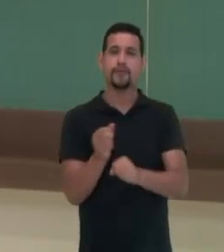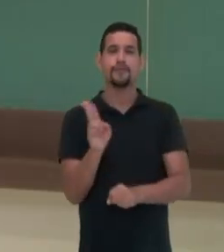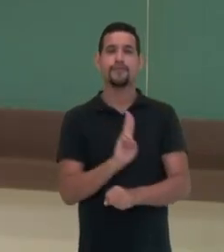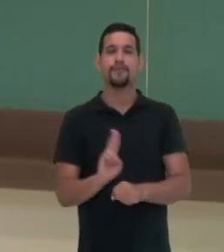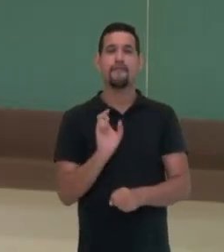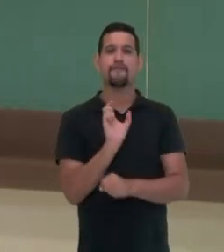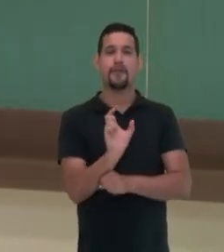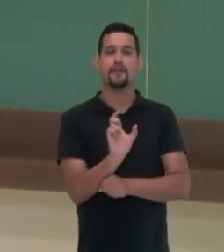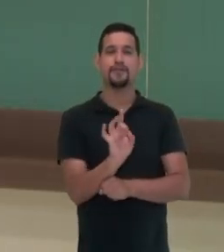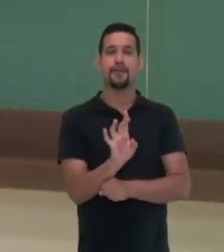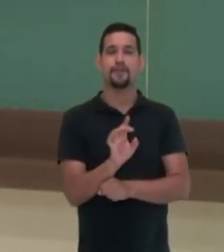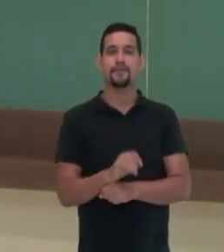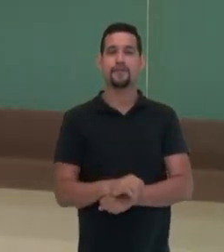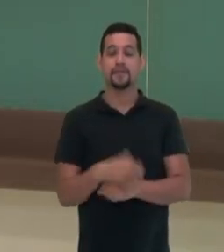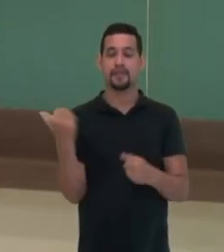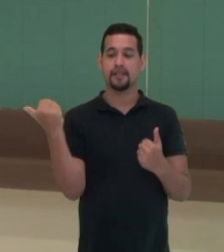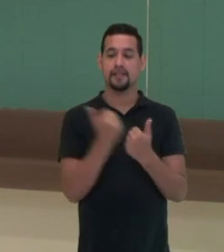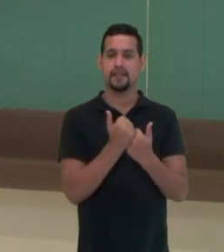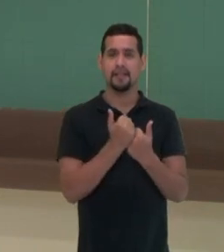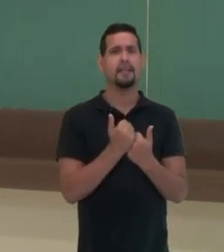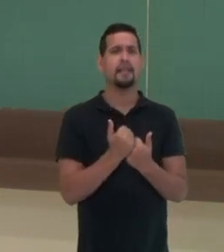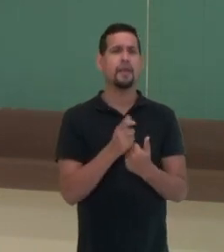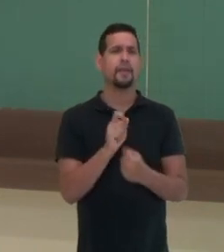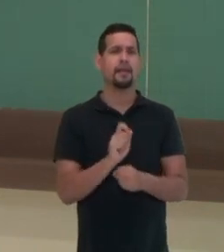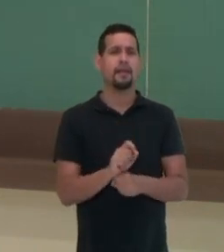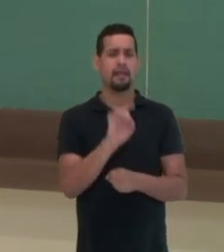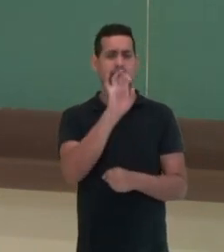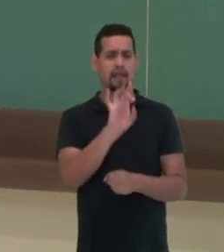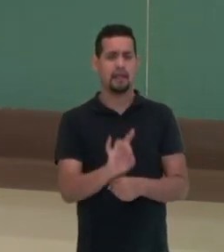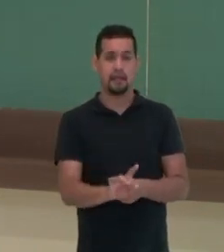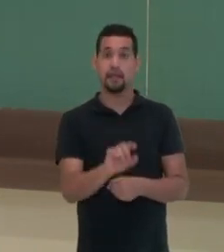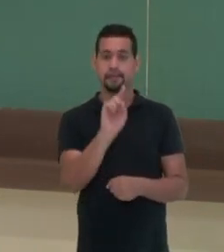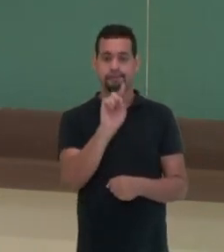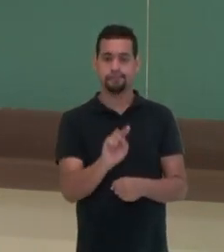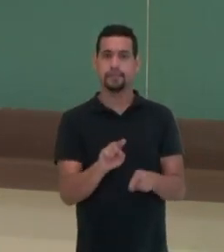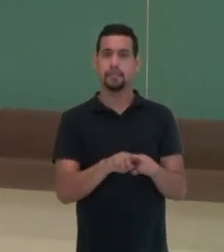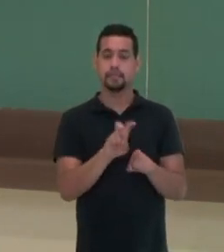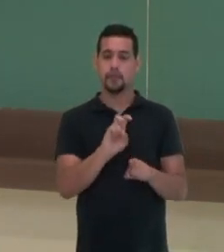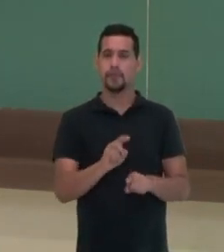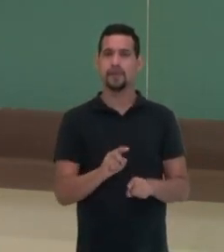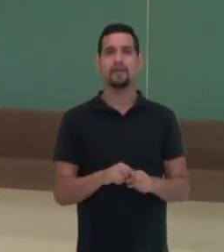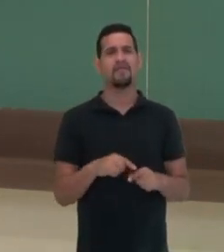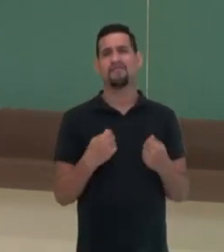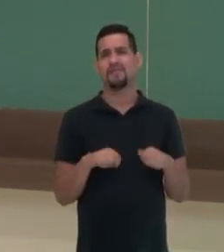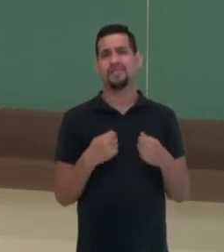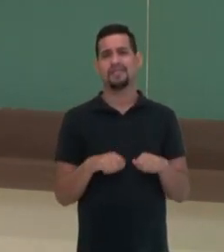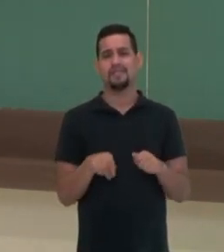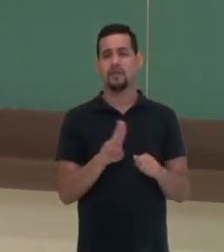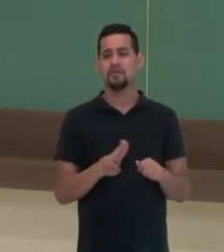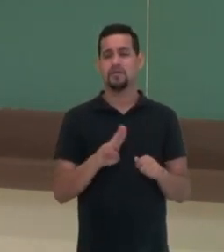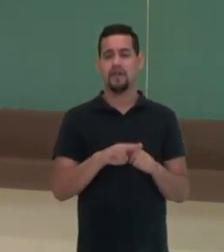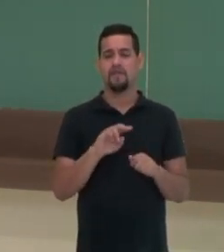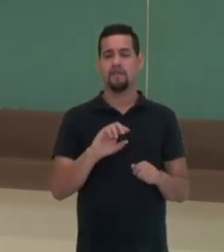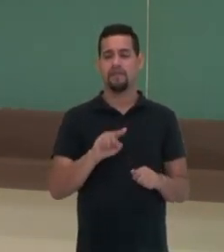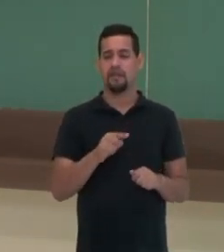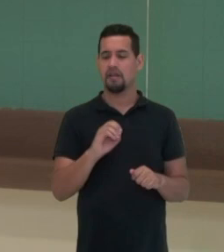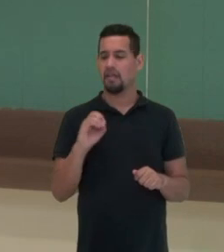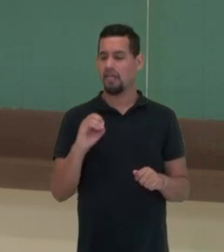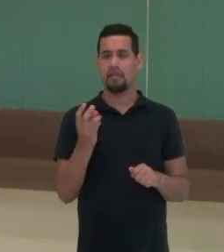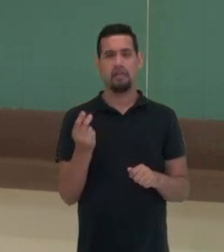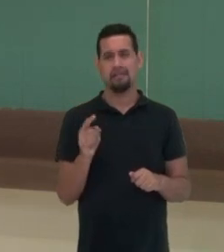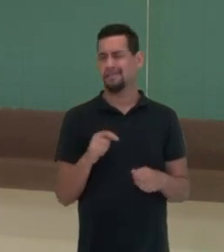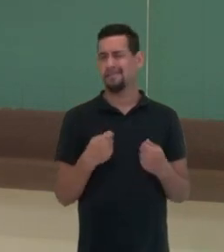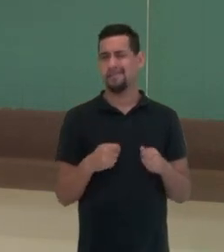essa fórmula aqui, ó. Substituindo cada carinha no seu lugar, né? 5 mil. Não precisa acrescentar o 0,00 do